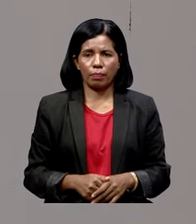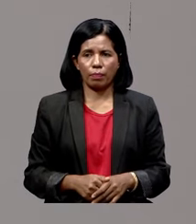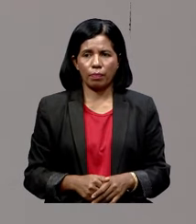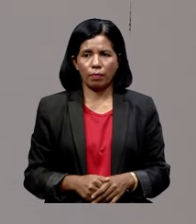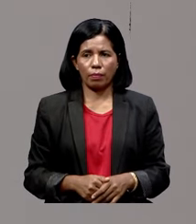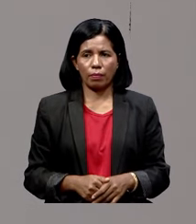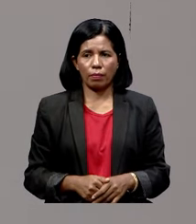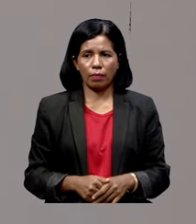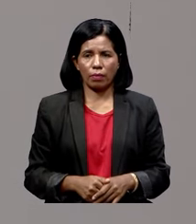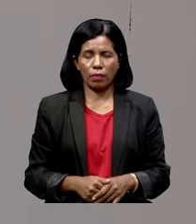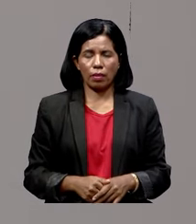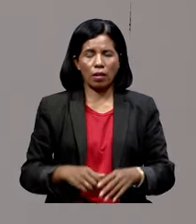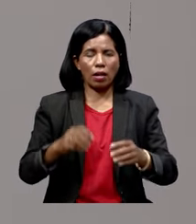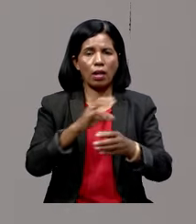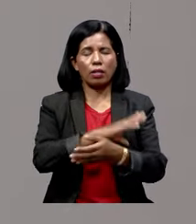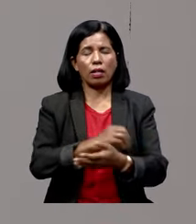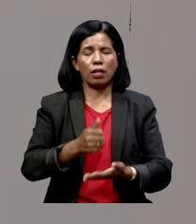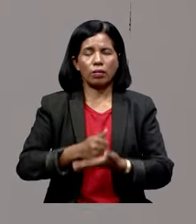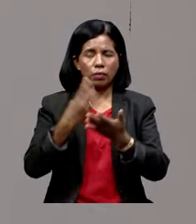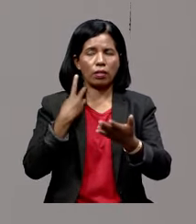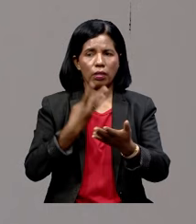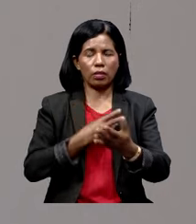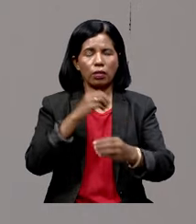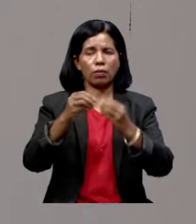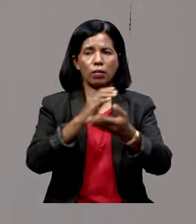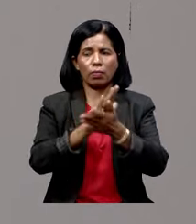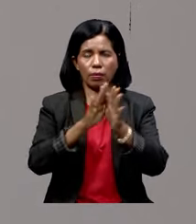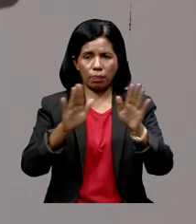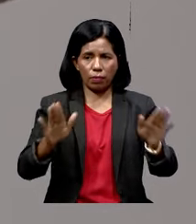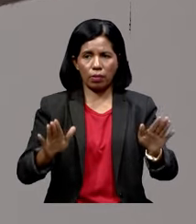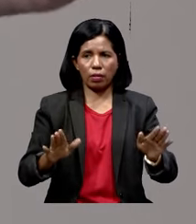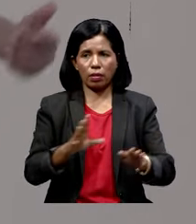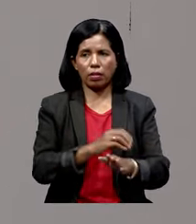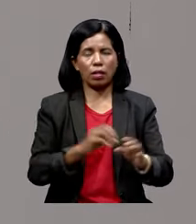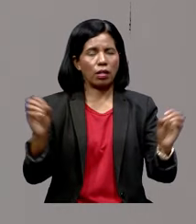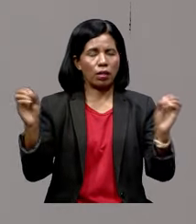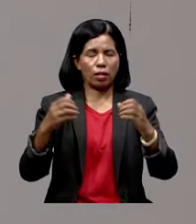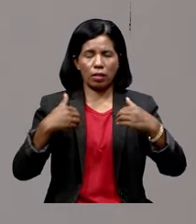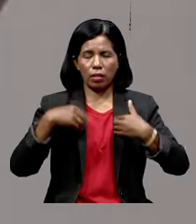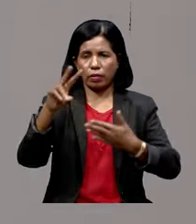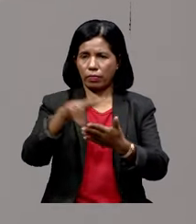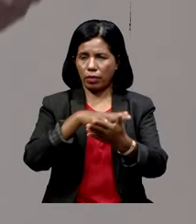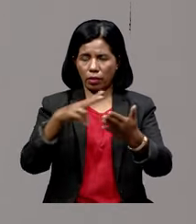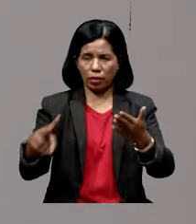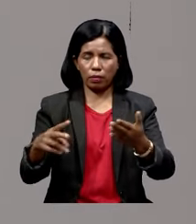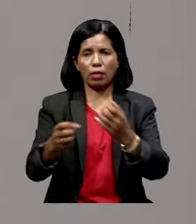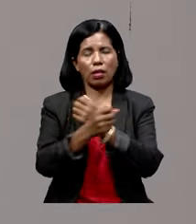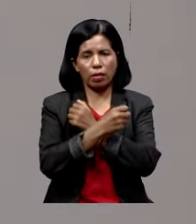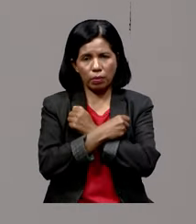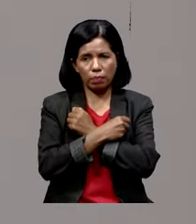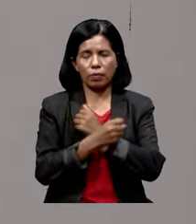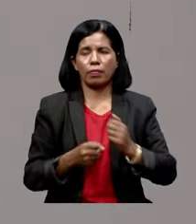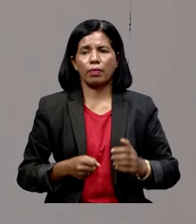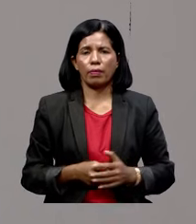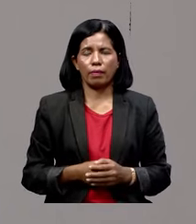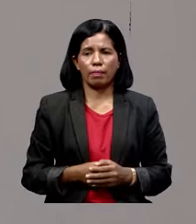Disse bem a Norita, quando a paz, não violência, a dominá-lo.